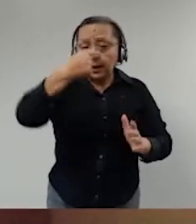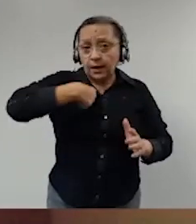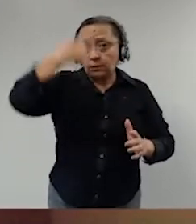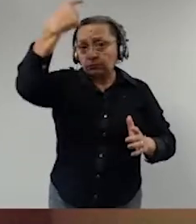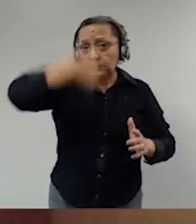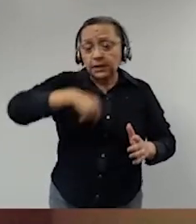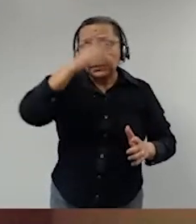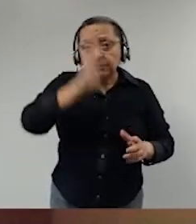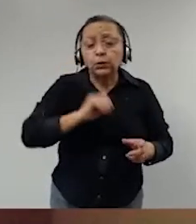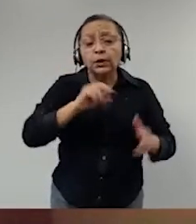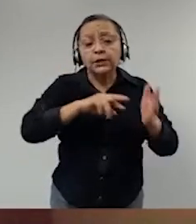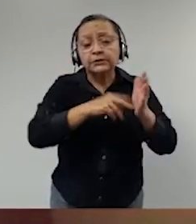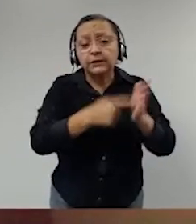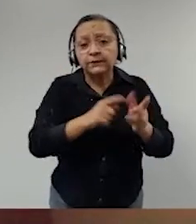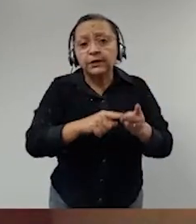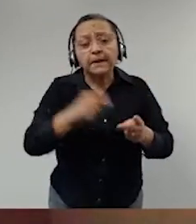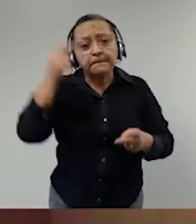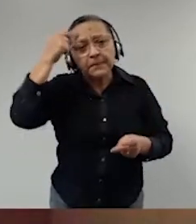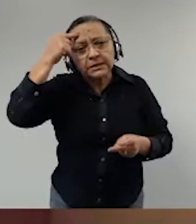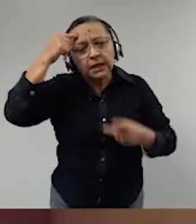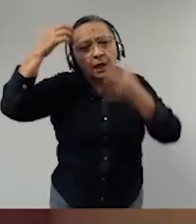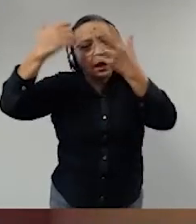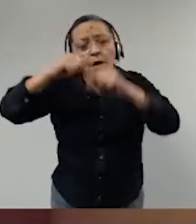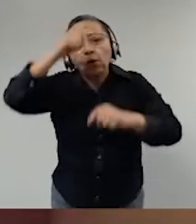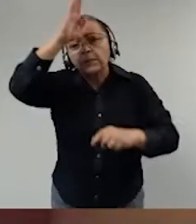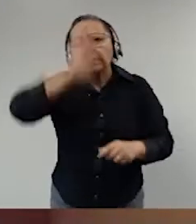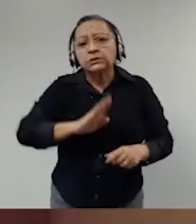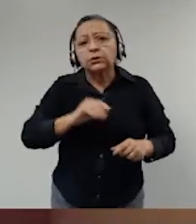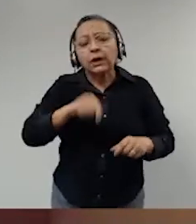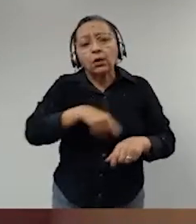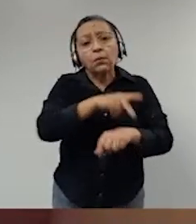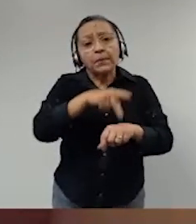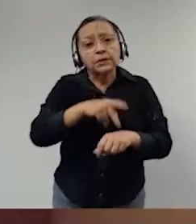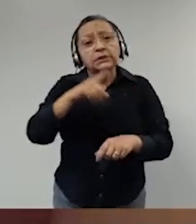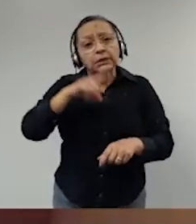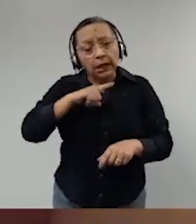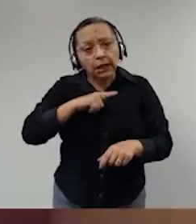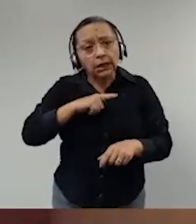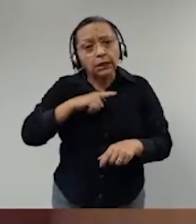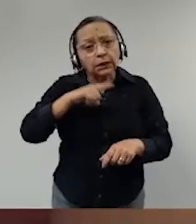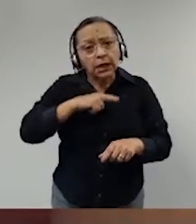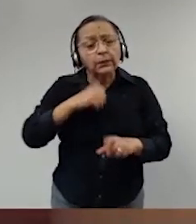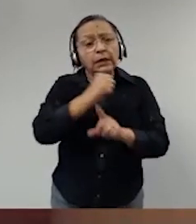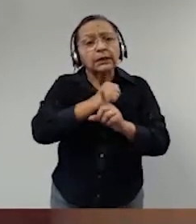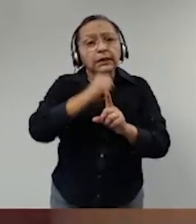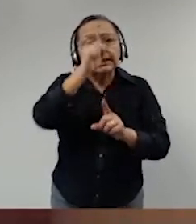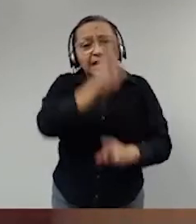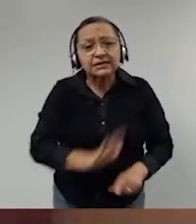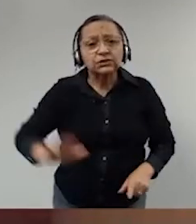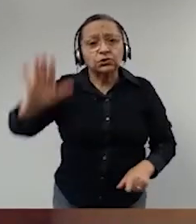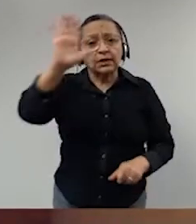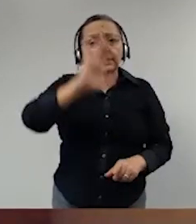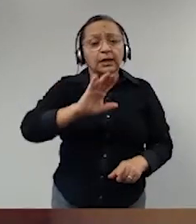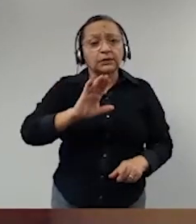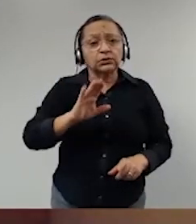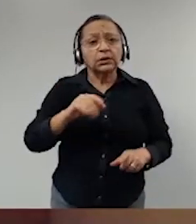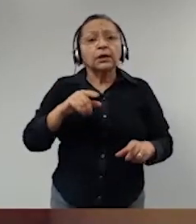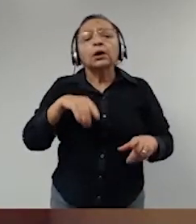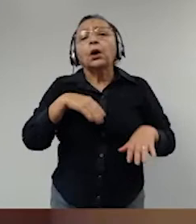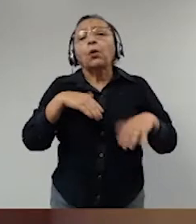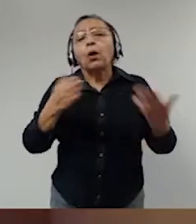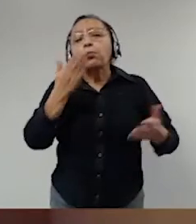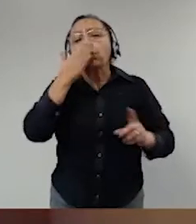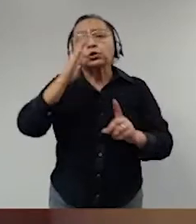o Brasil enquanto um país que tem uma certa unidade nacional, e a outra pergunta é sobre que tipo